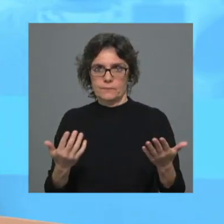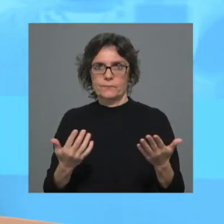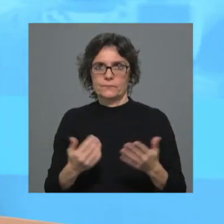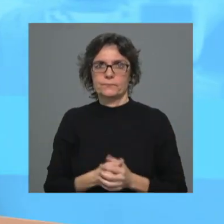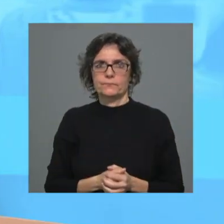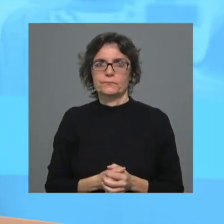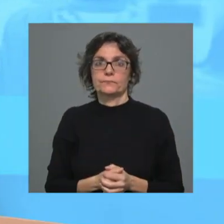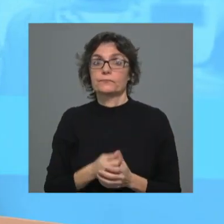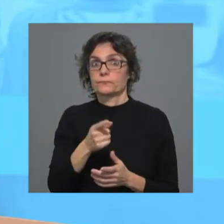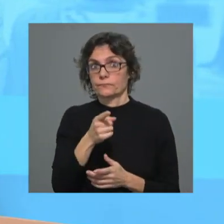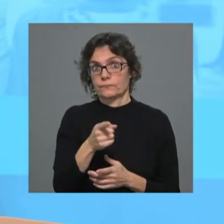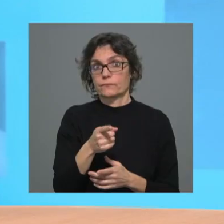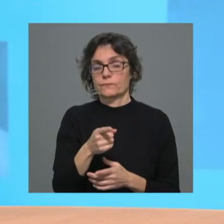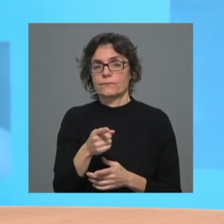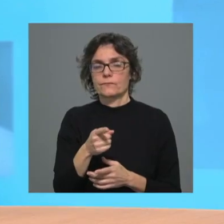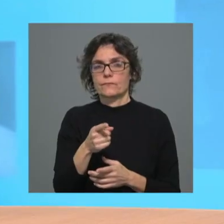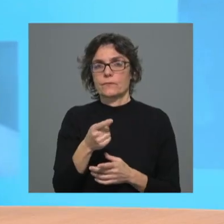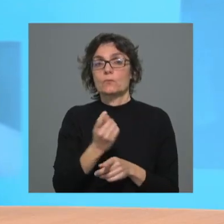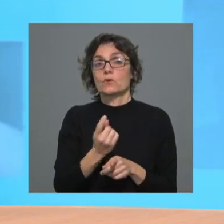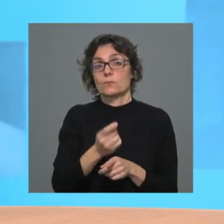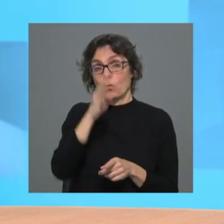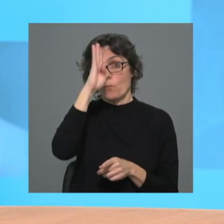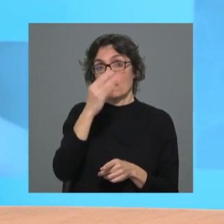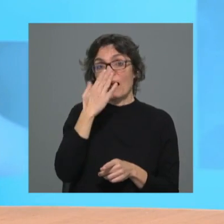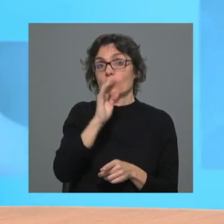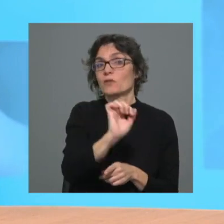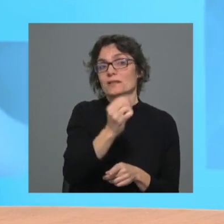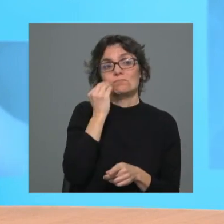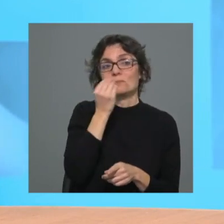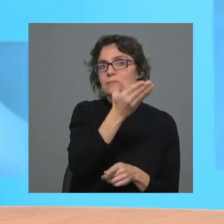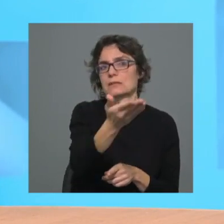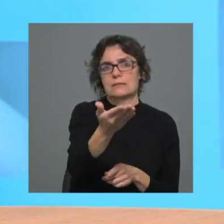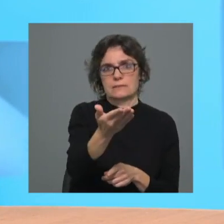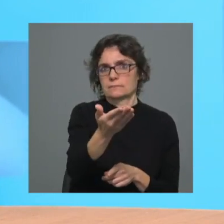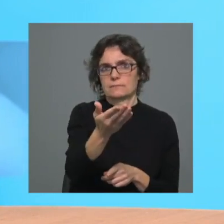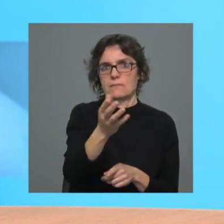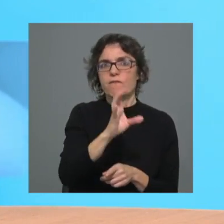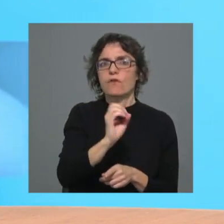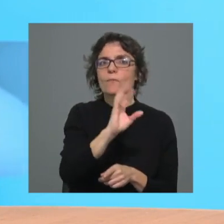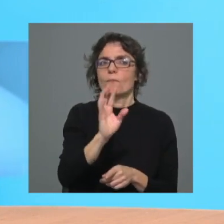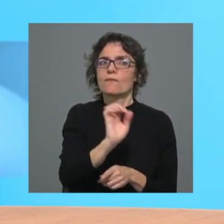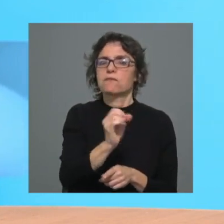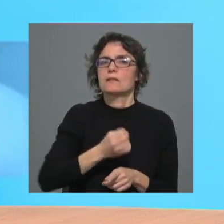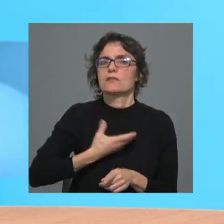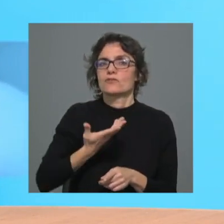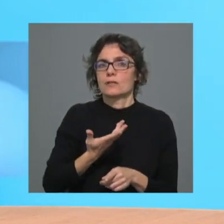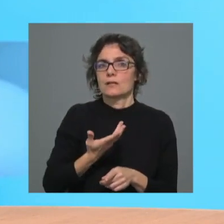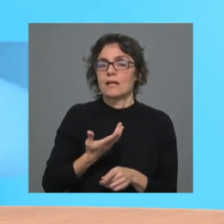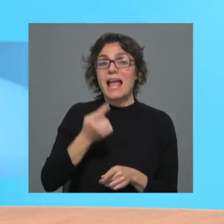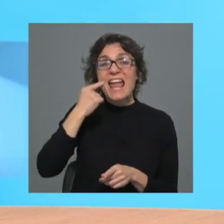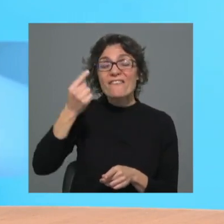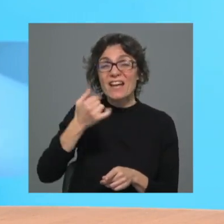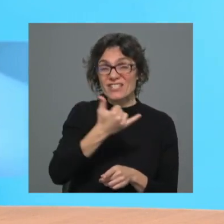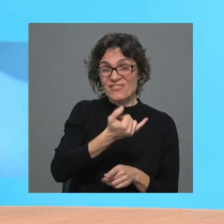Isso foi muito vincado nele, na forma como ele reagiu. A viagem do primeiro dia no Congo, de 25 km